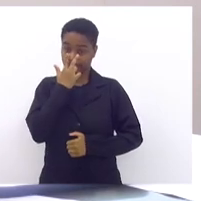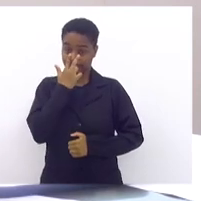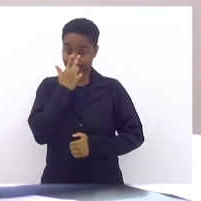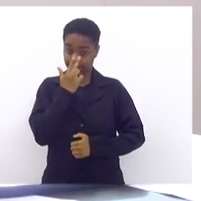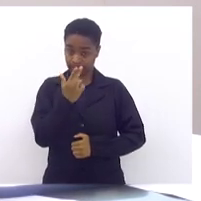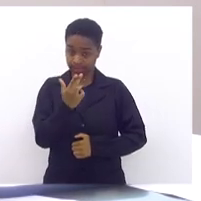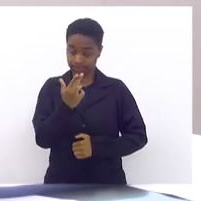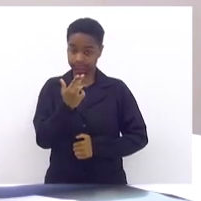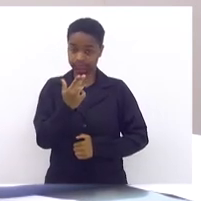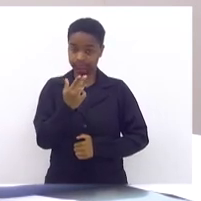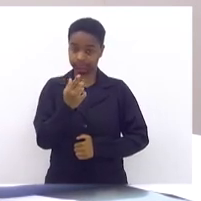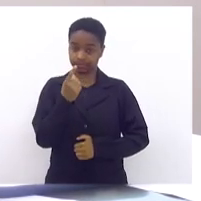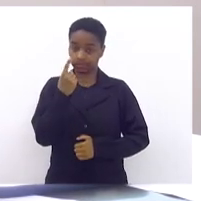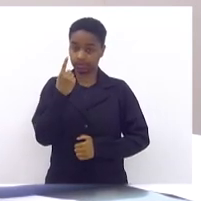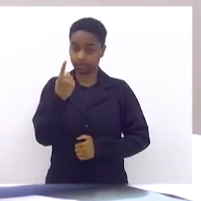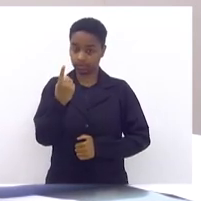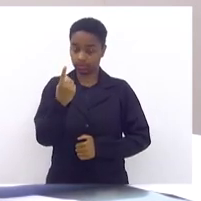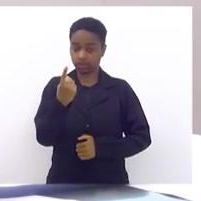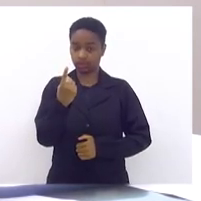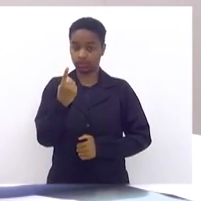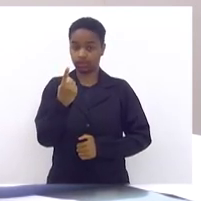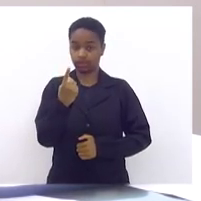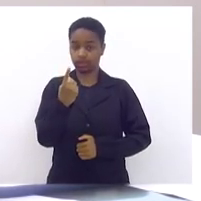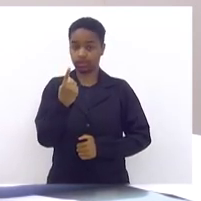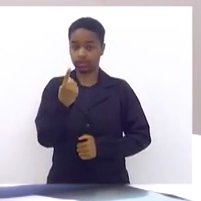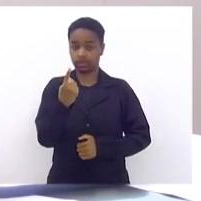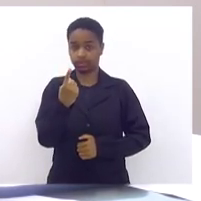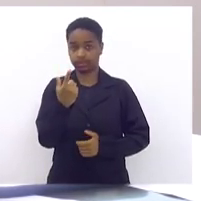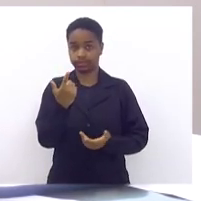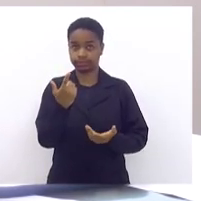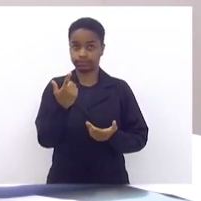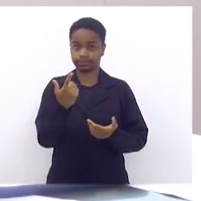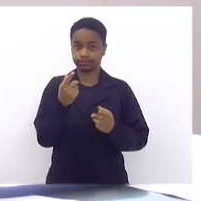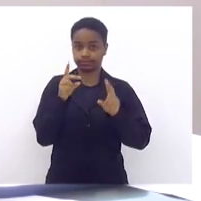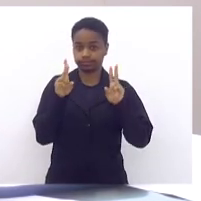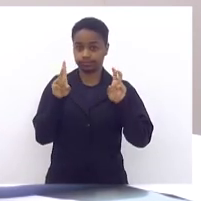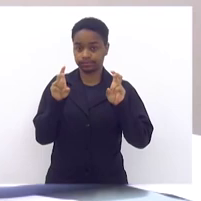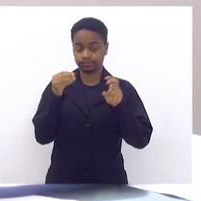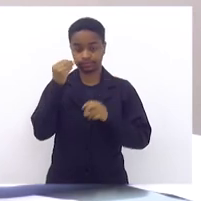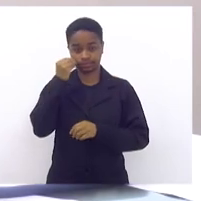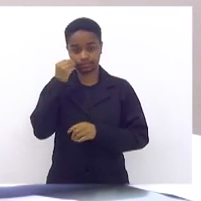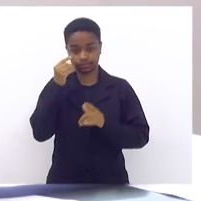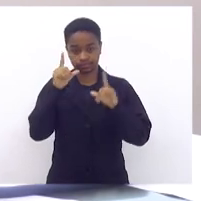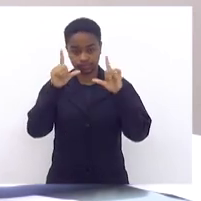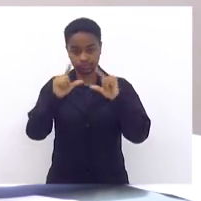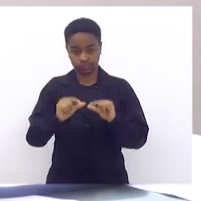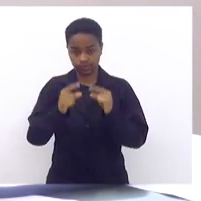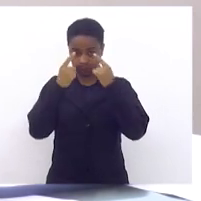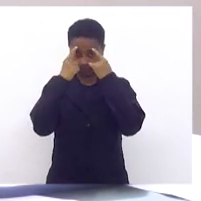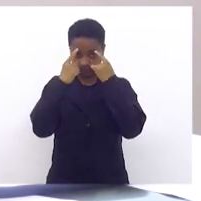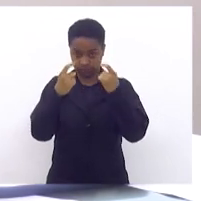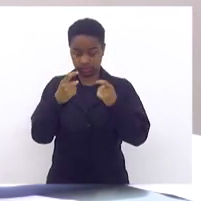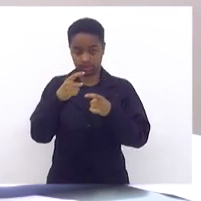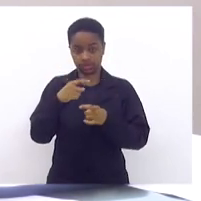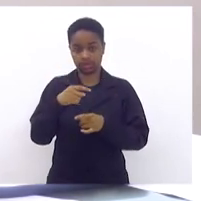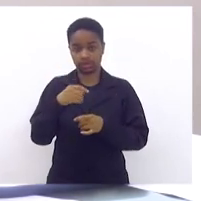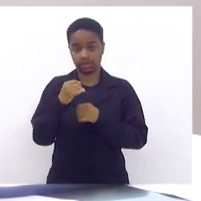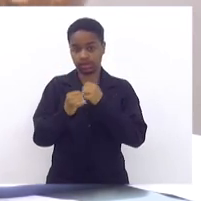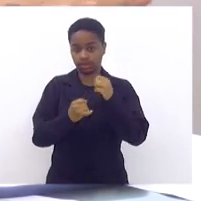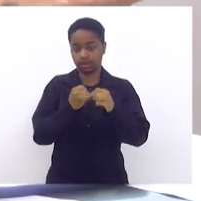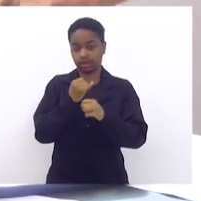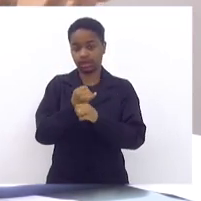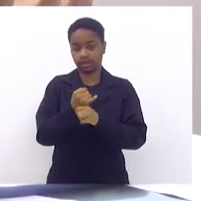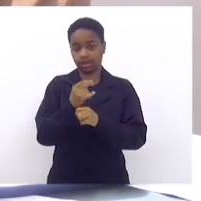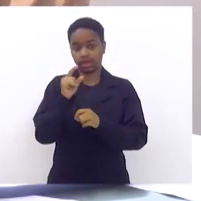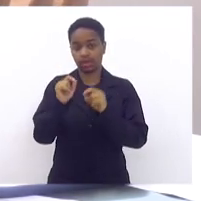grandes questões para a diminuição do combate à violência cibernética é a questão